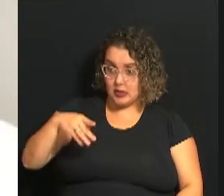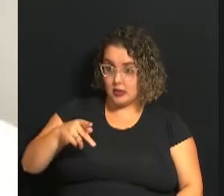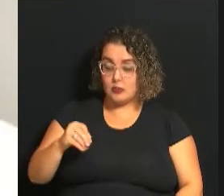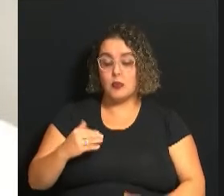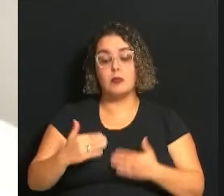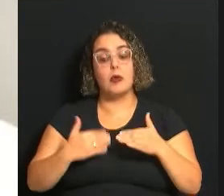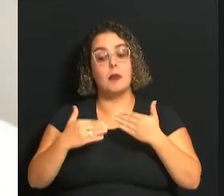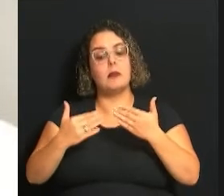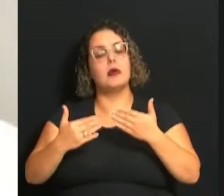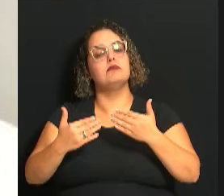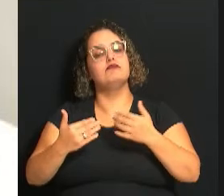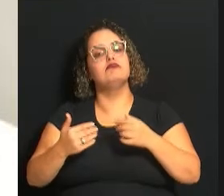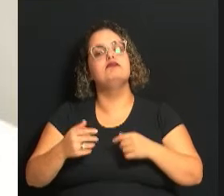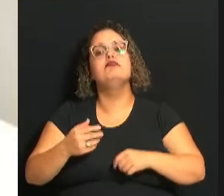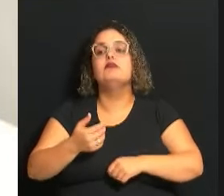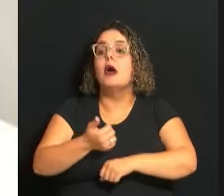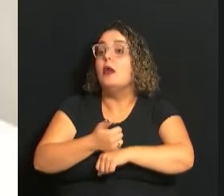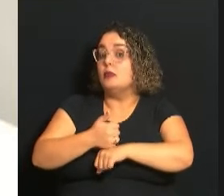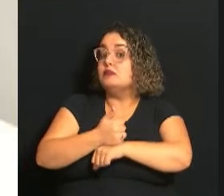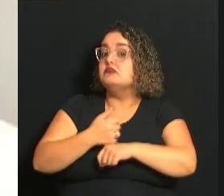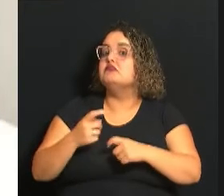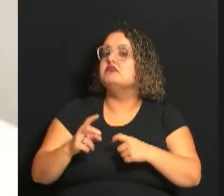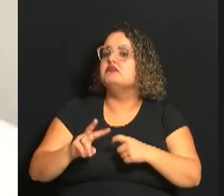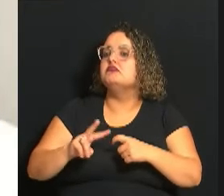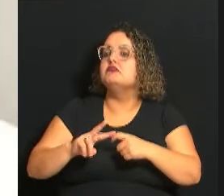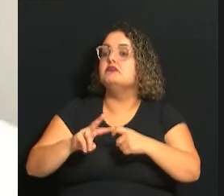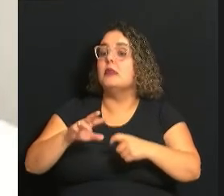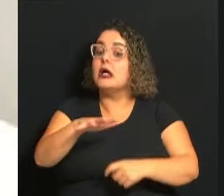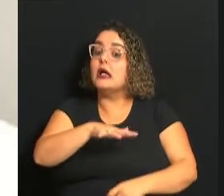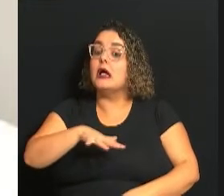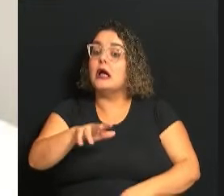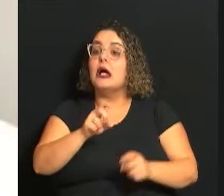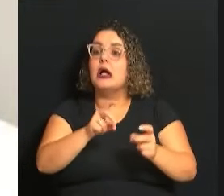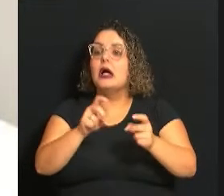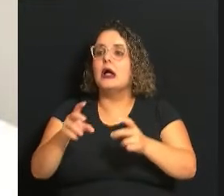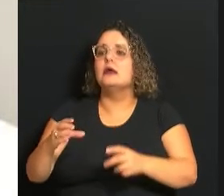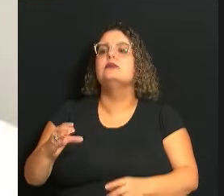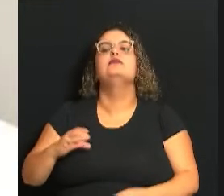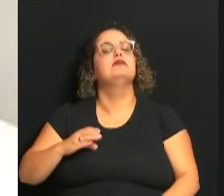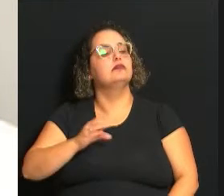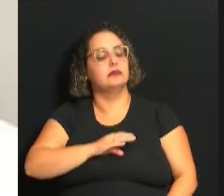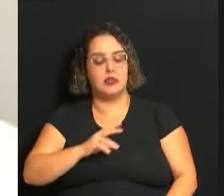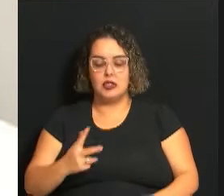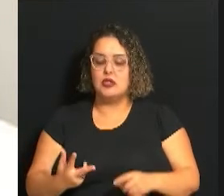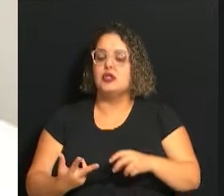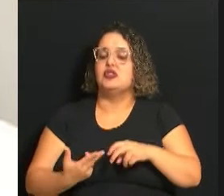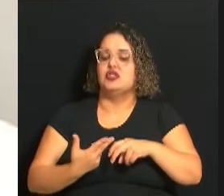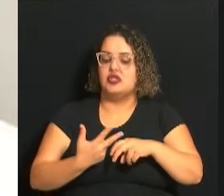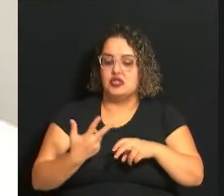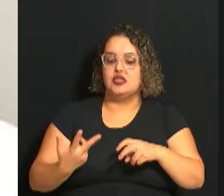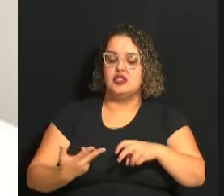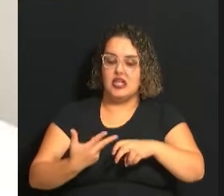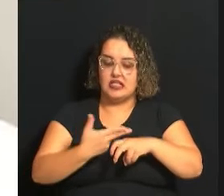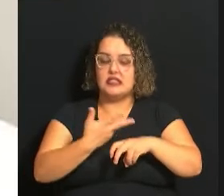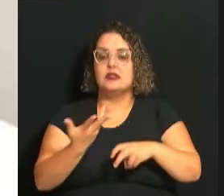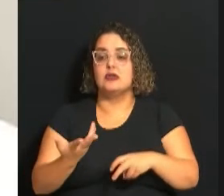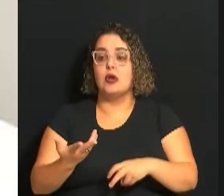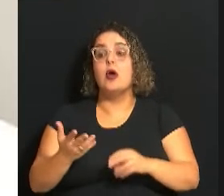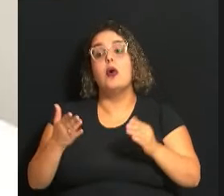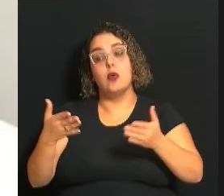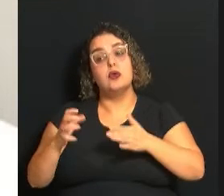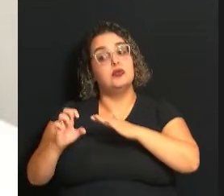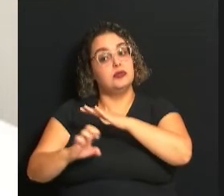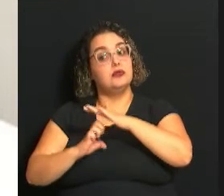porém mais atribuído à área comercial. Né? Cliniquei, já fiz cirurgias também, e hoje eu tenho uma empresa de